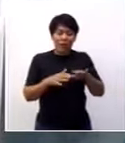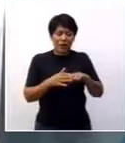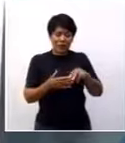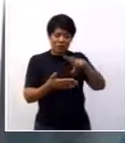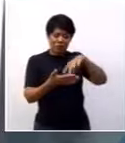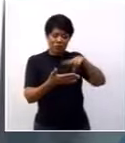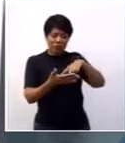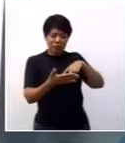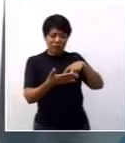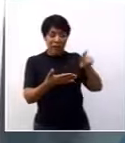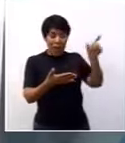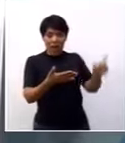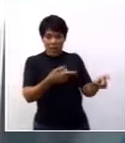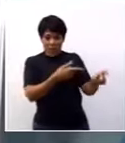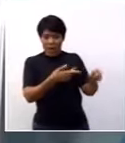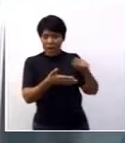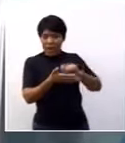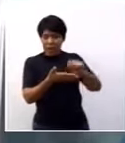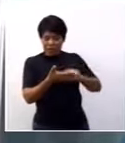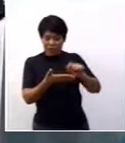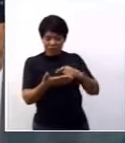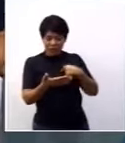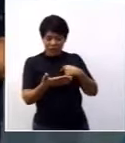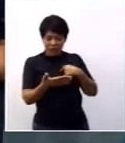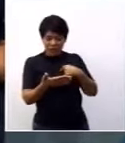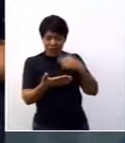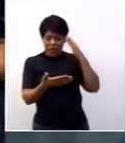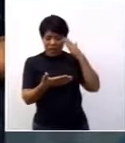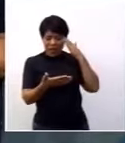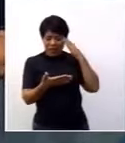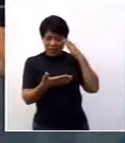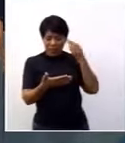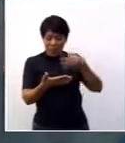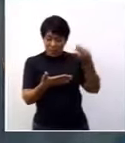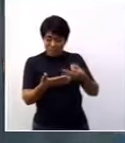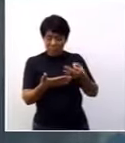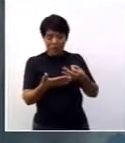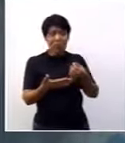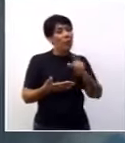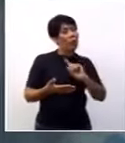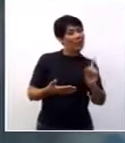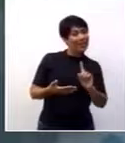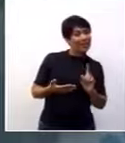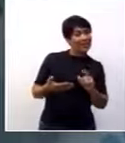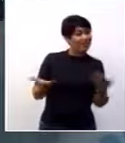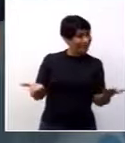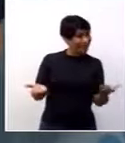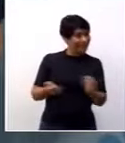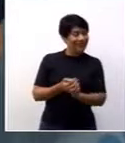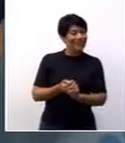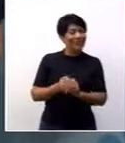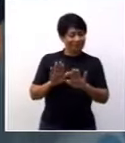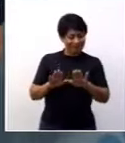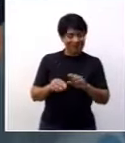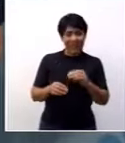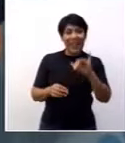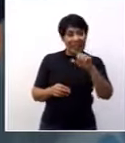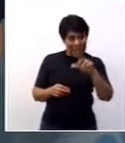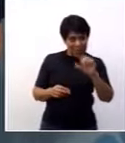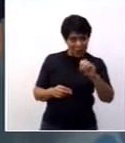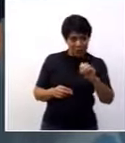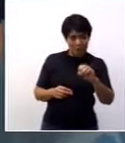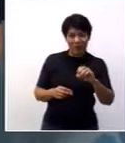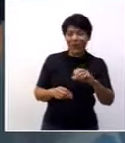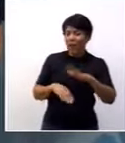da ideia que o Ícaro teve quando ele escreveu o poema? Aí, Ícaro, faz esse teste. Pega a gente que você